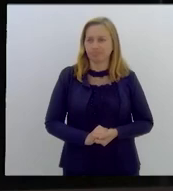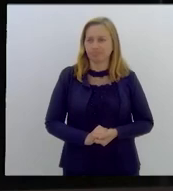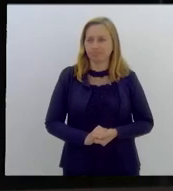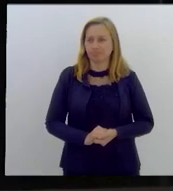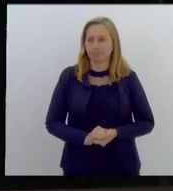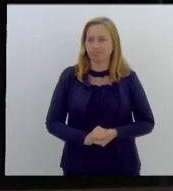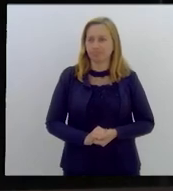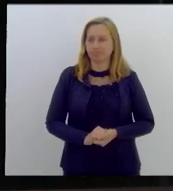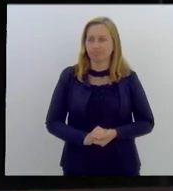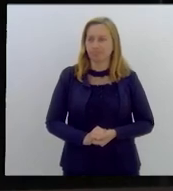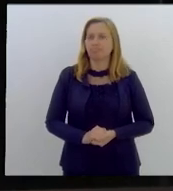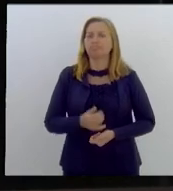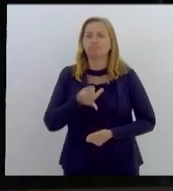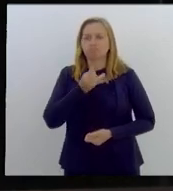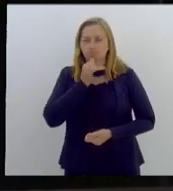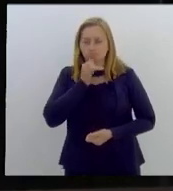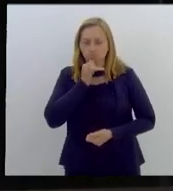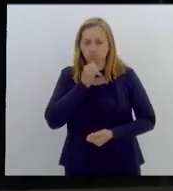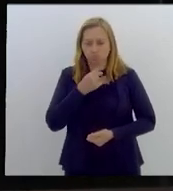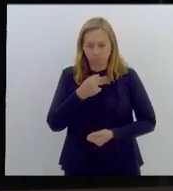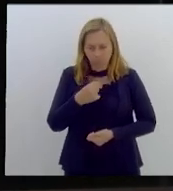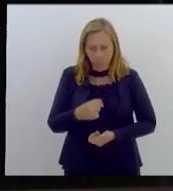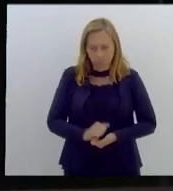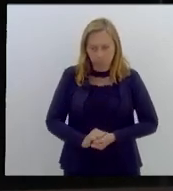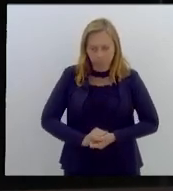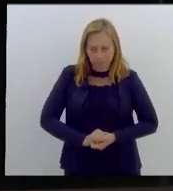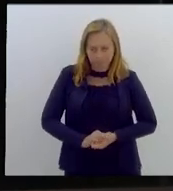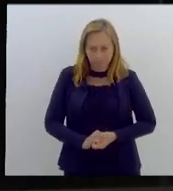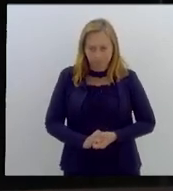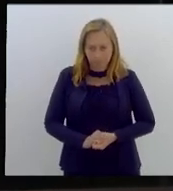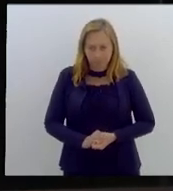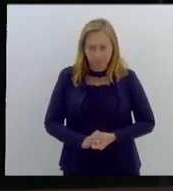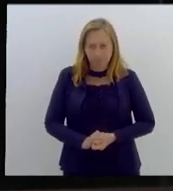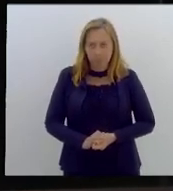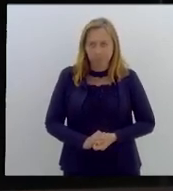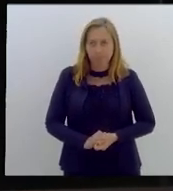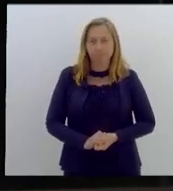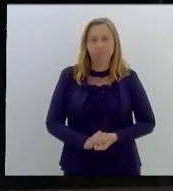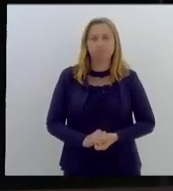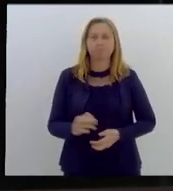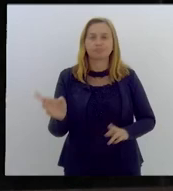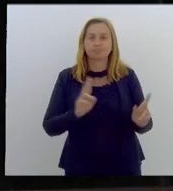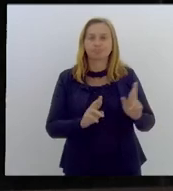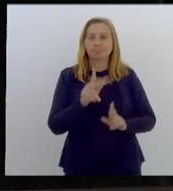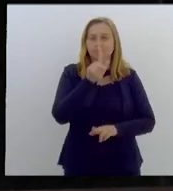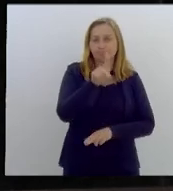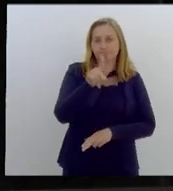No meu caso, por exemplo, em relação ao PPA,